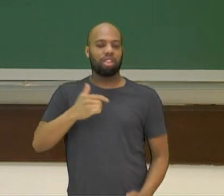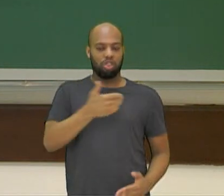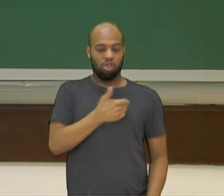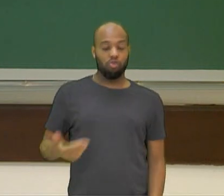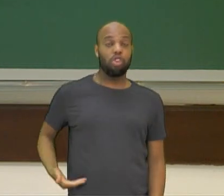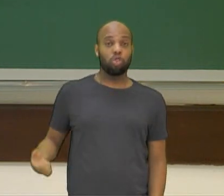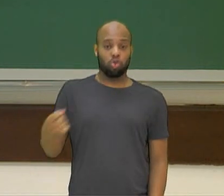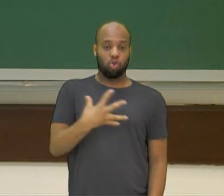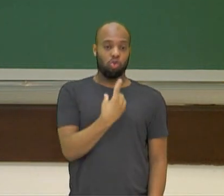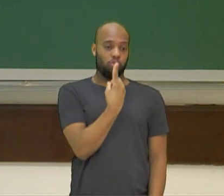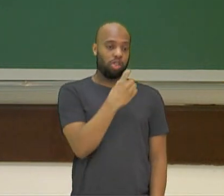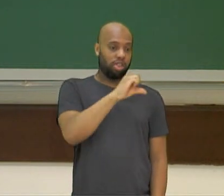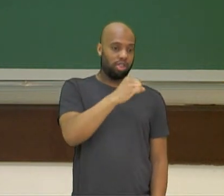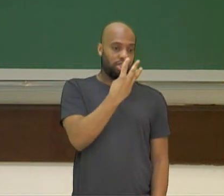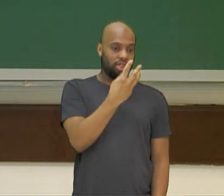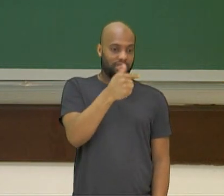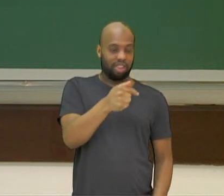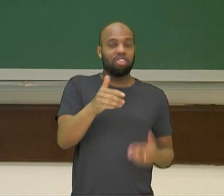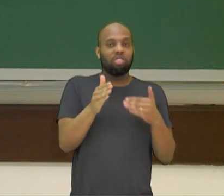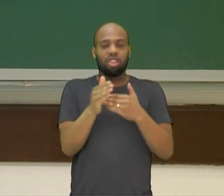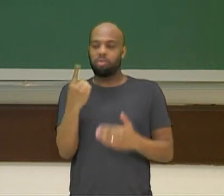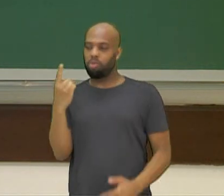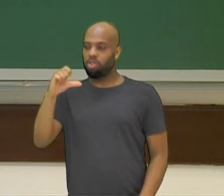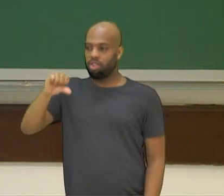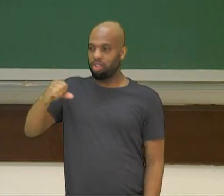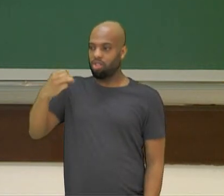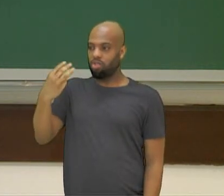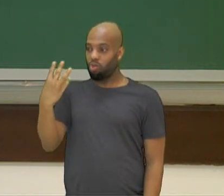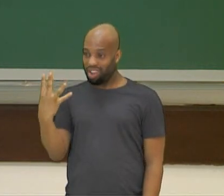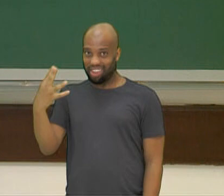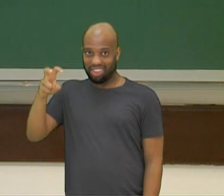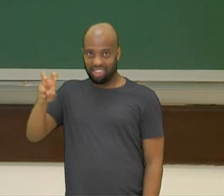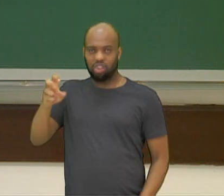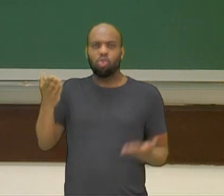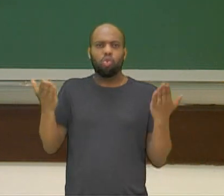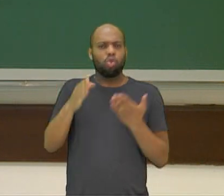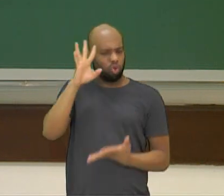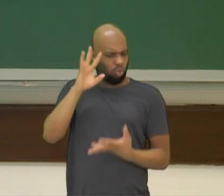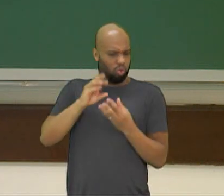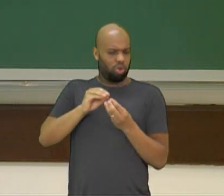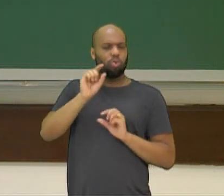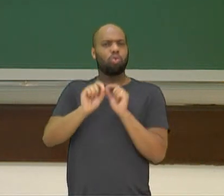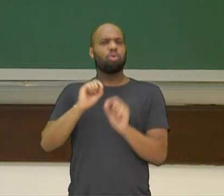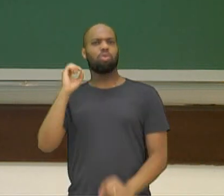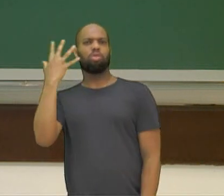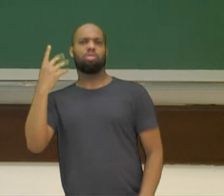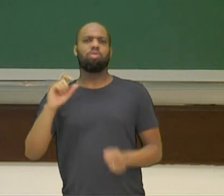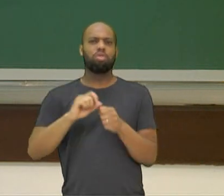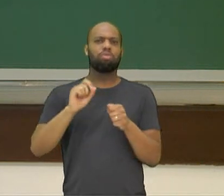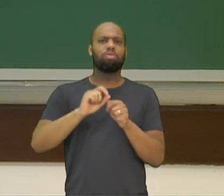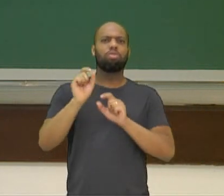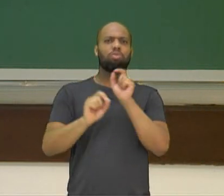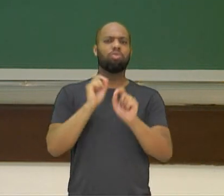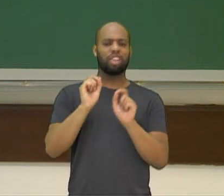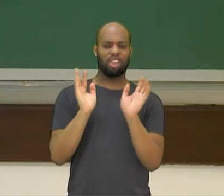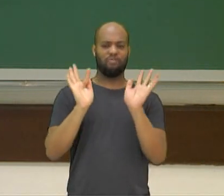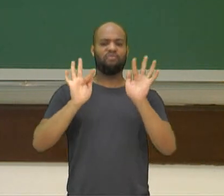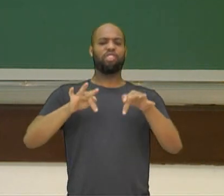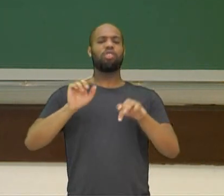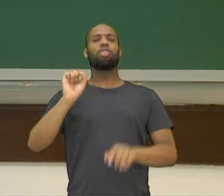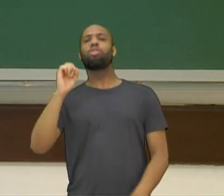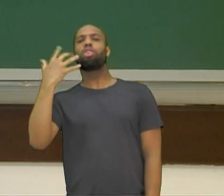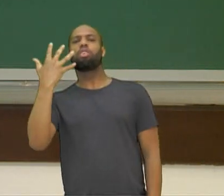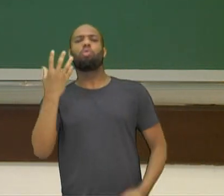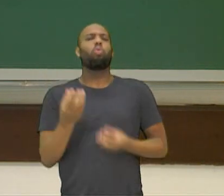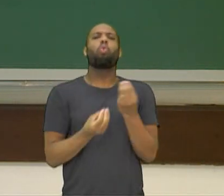Novo de 37 a 45 e hoje a gente vai entender o que ocorreu, que fez com que ele deixasse o poder,